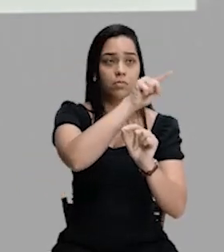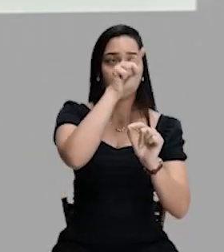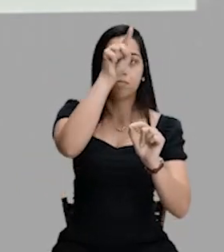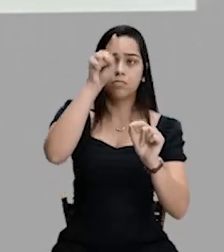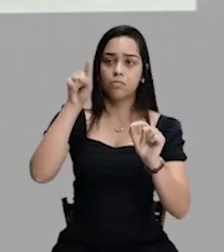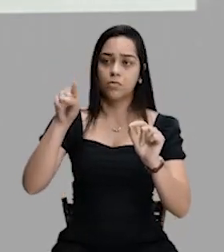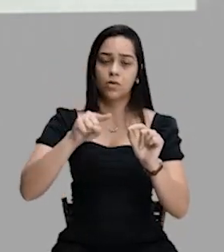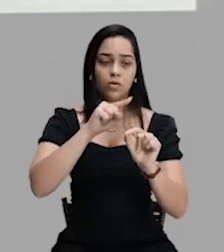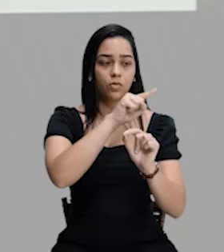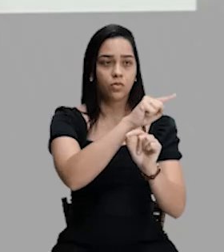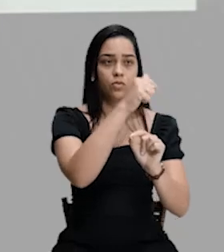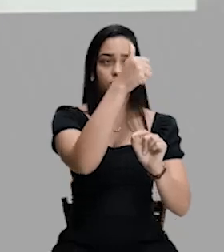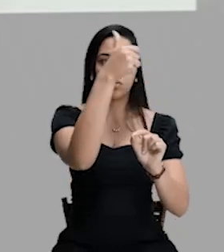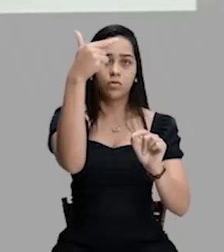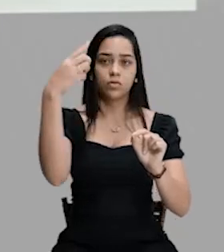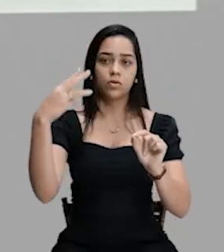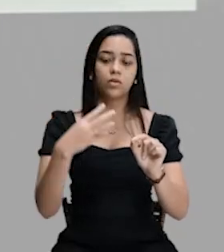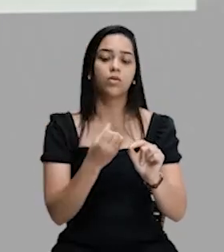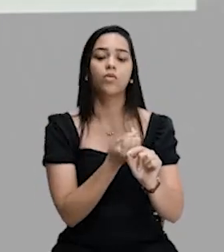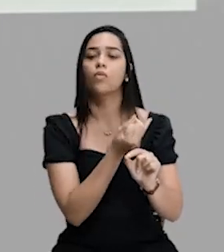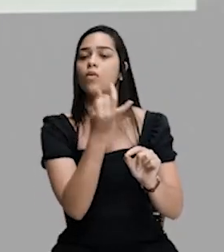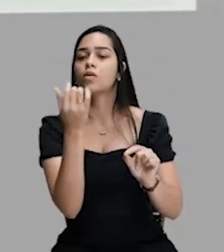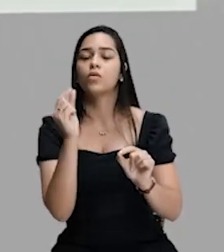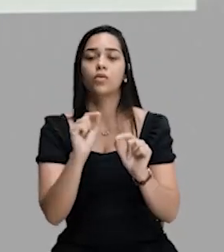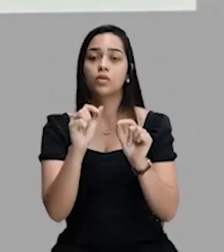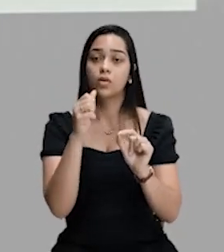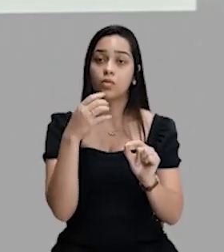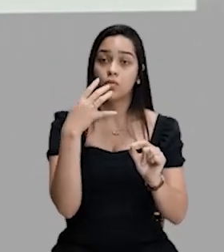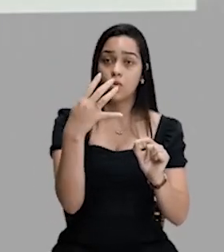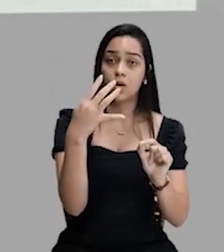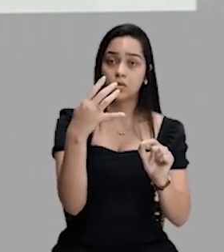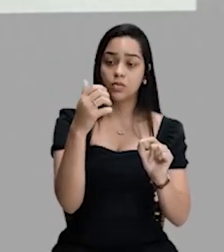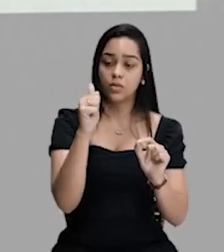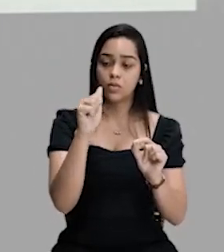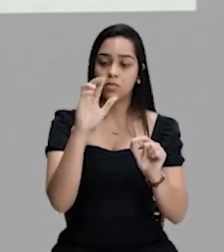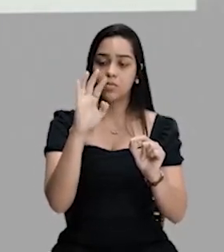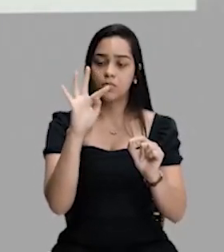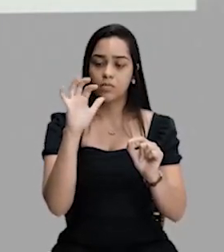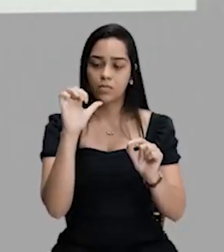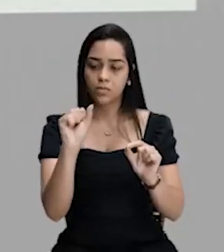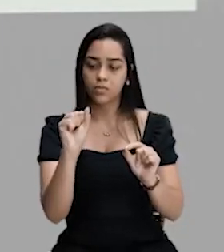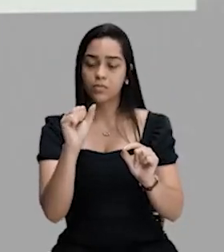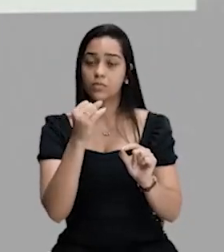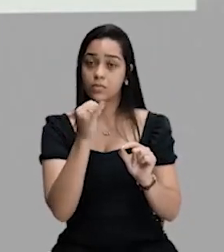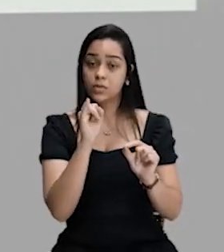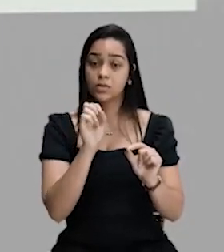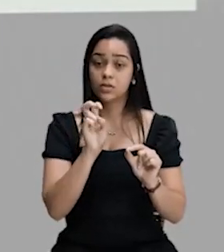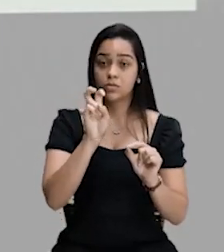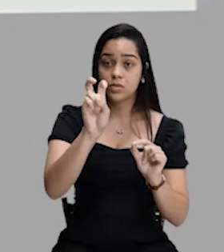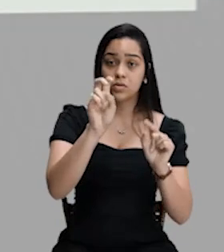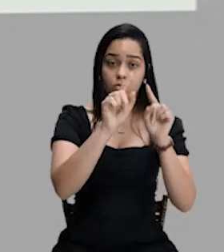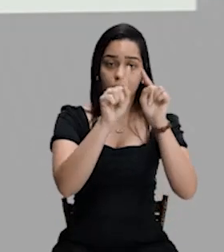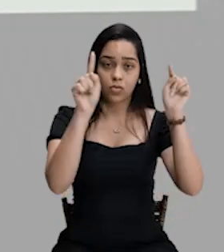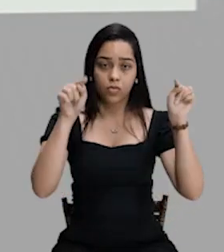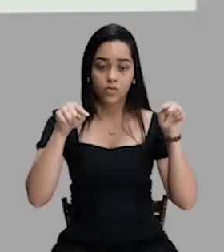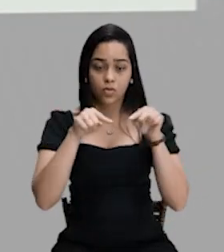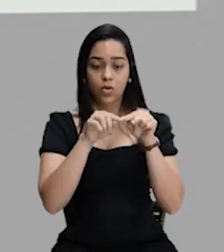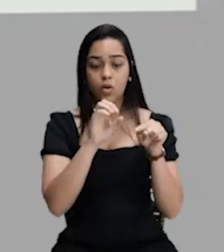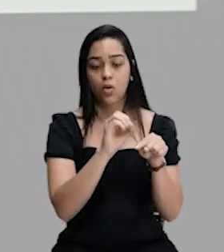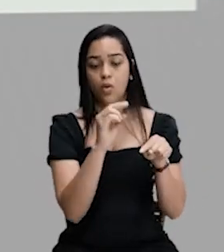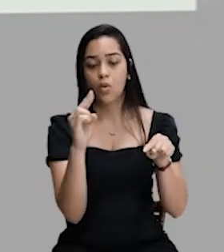se tem quatro lados tem quatro arestas Então se são cinco quadrados ou